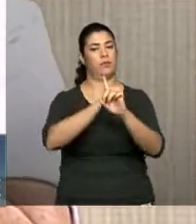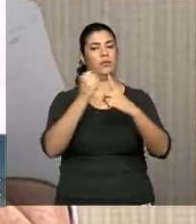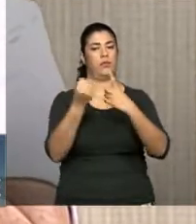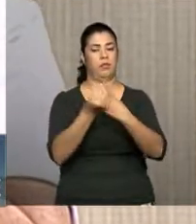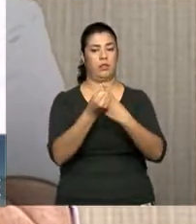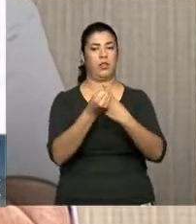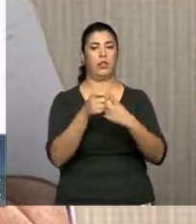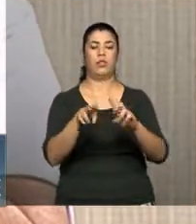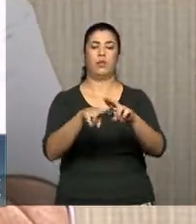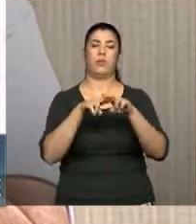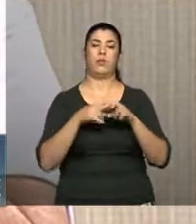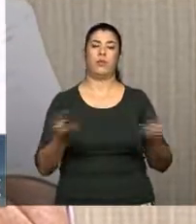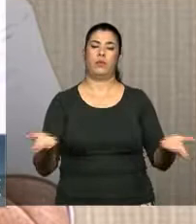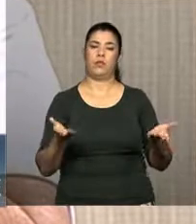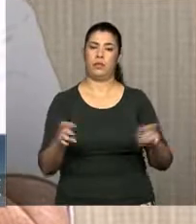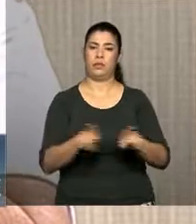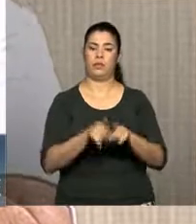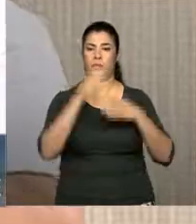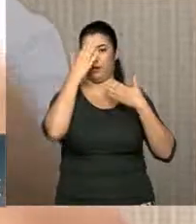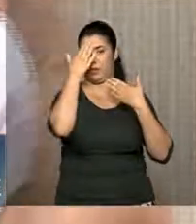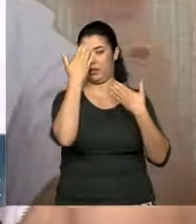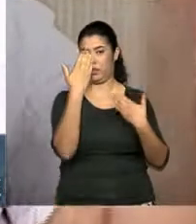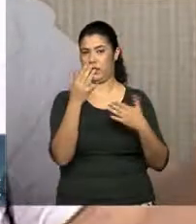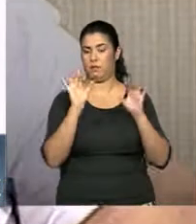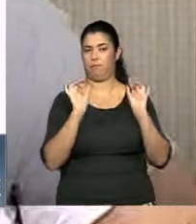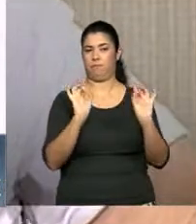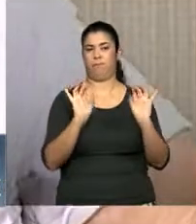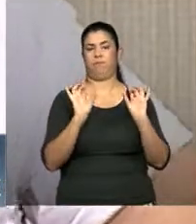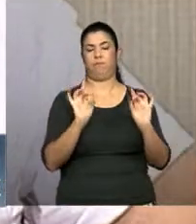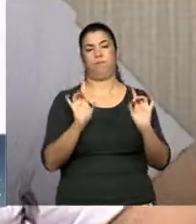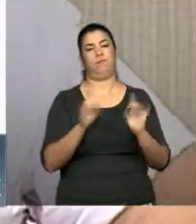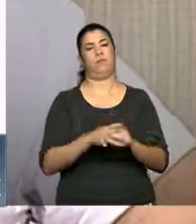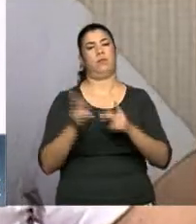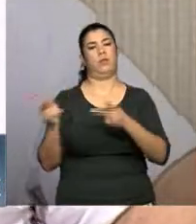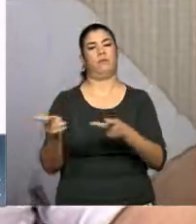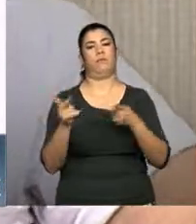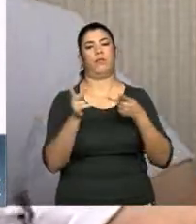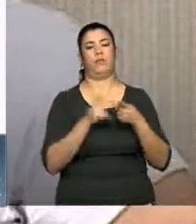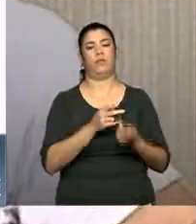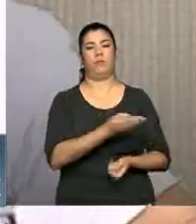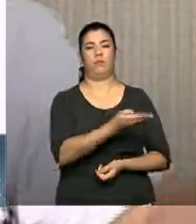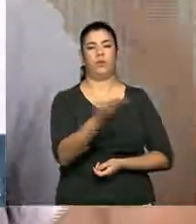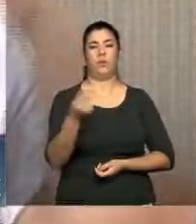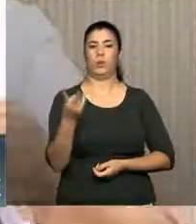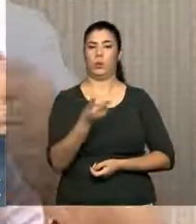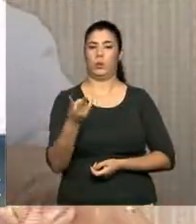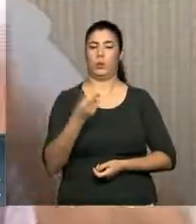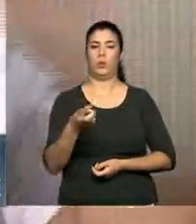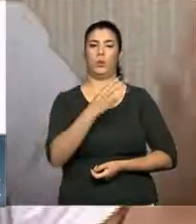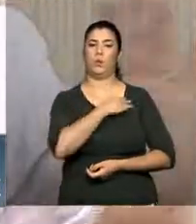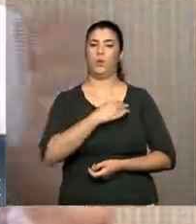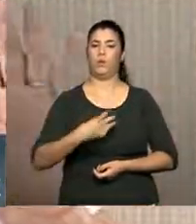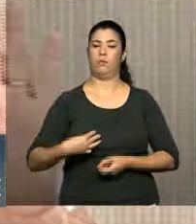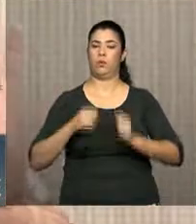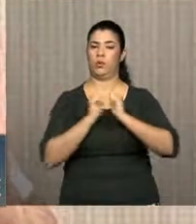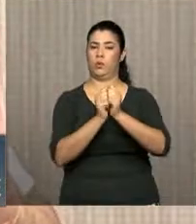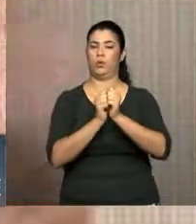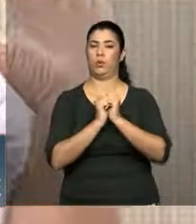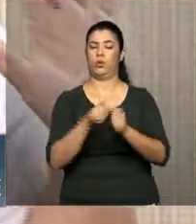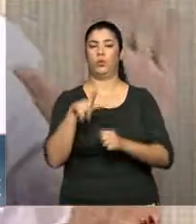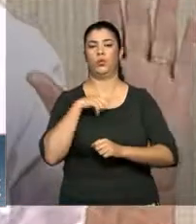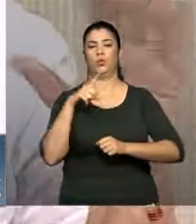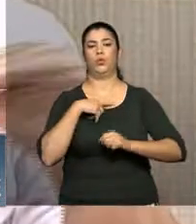por isso que eu agradeço né a a a gentileza dos nossos dois ministros estarem aqui com a agenda